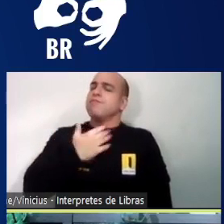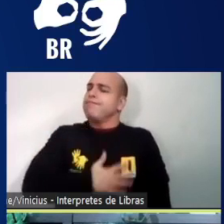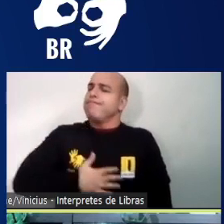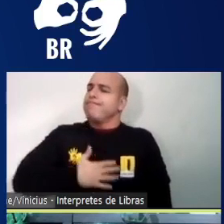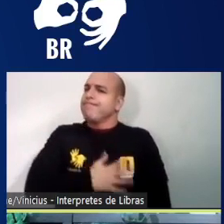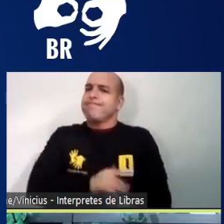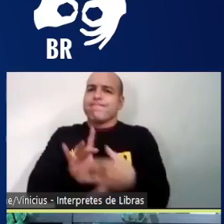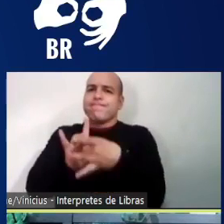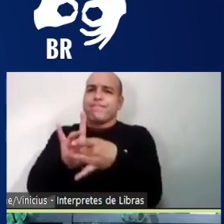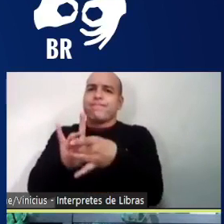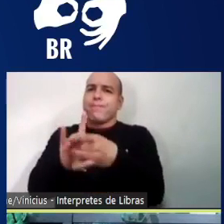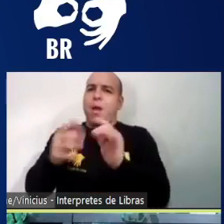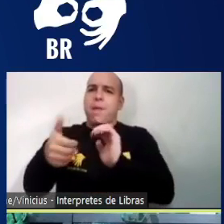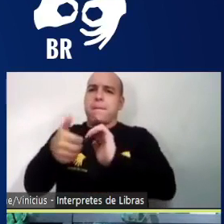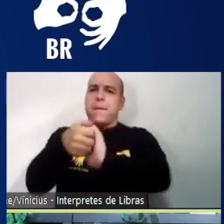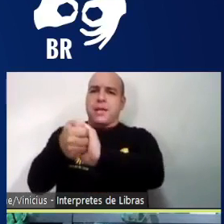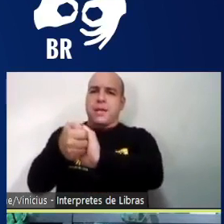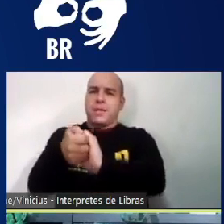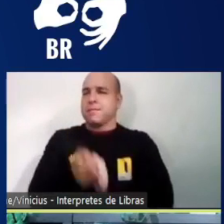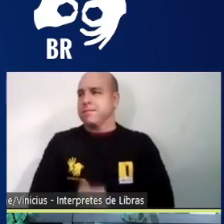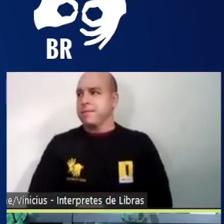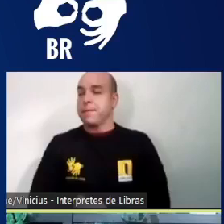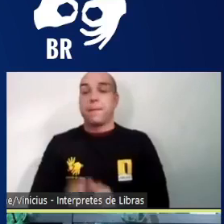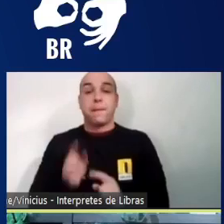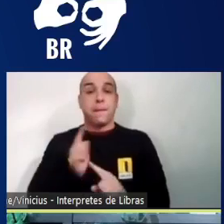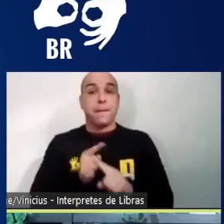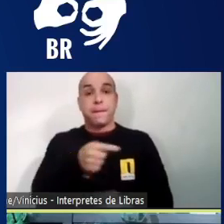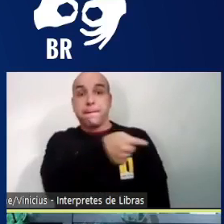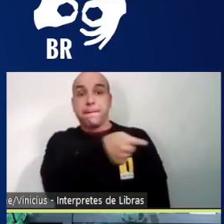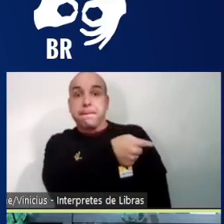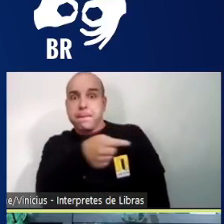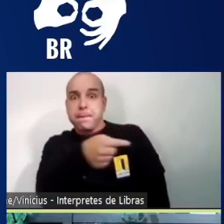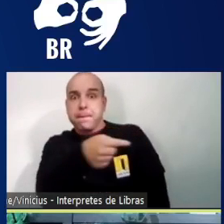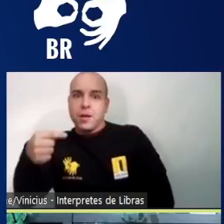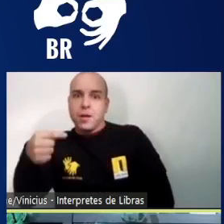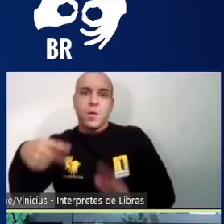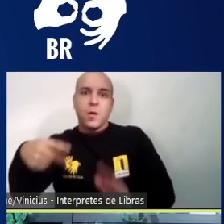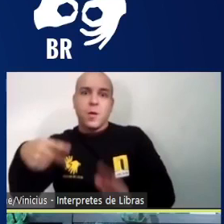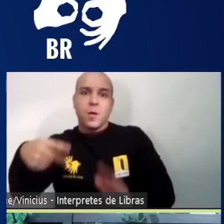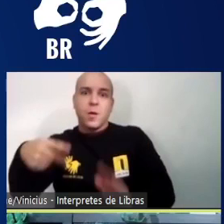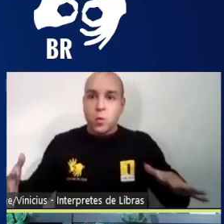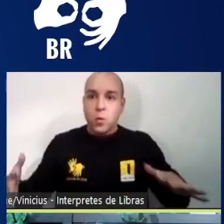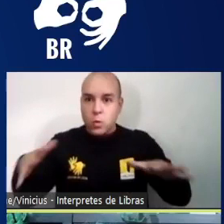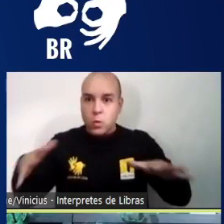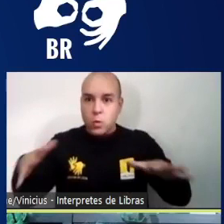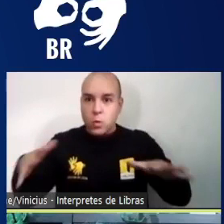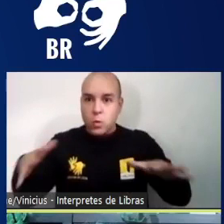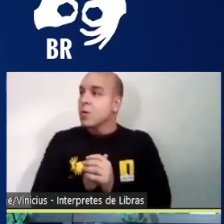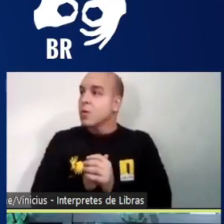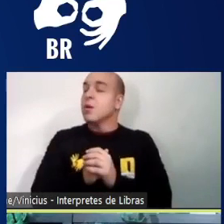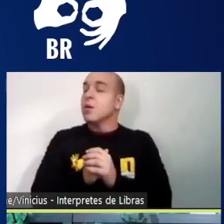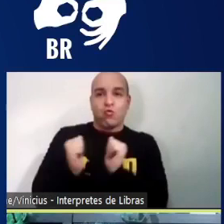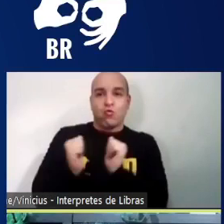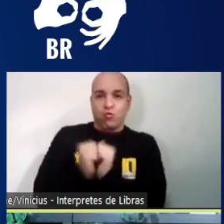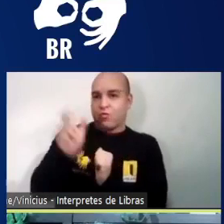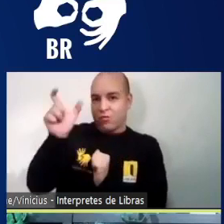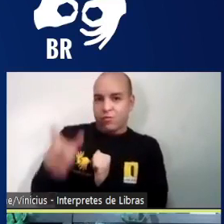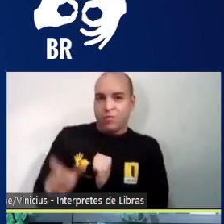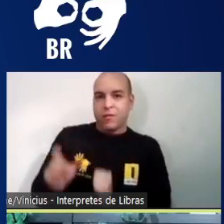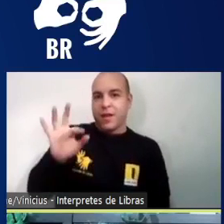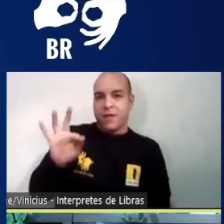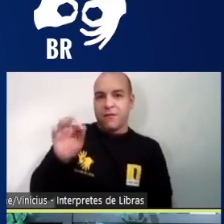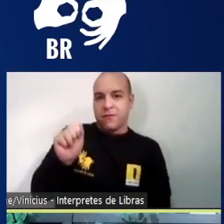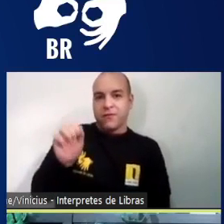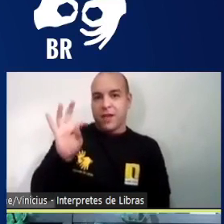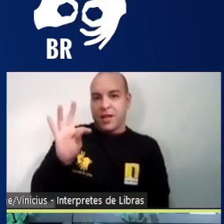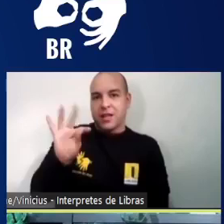nessa etapa da Semana de Inclusão, junto com a minha amiga Fátima, a coordenadora do Brasil aqui da